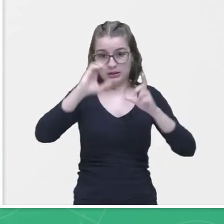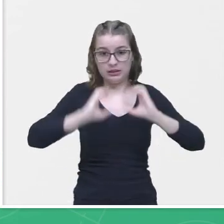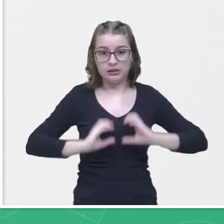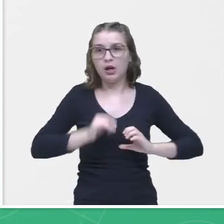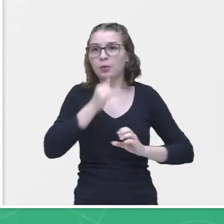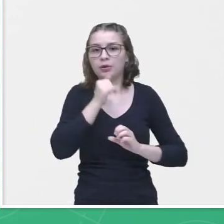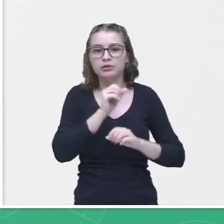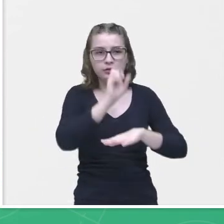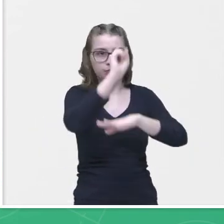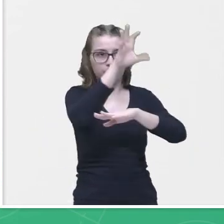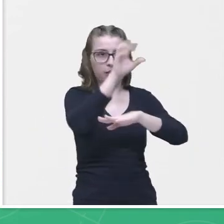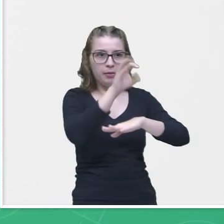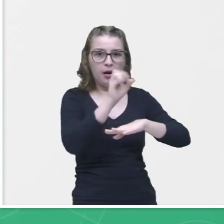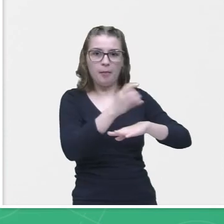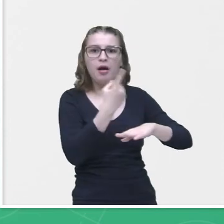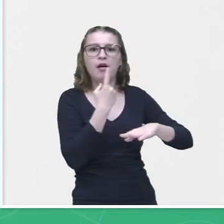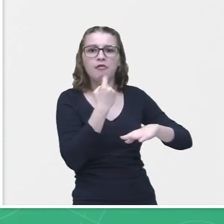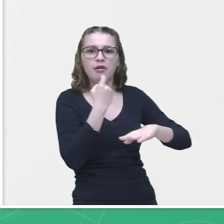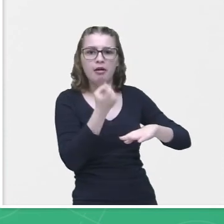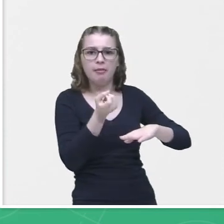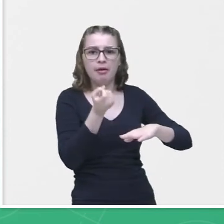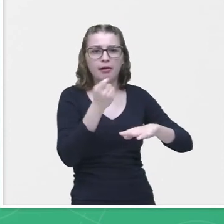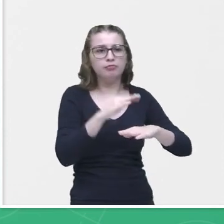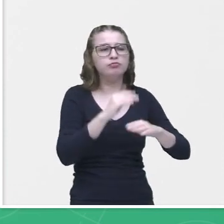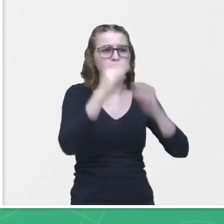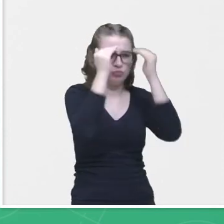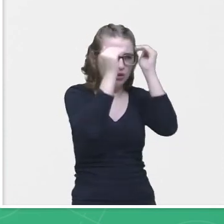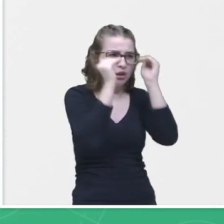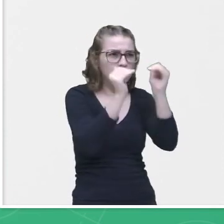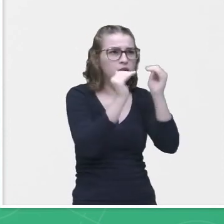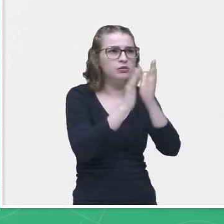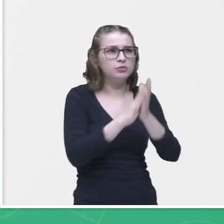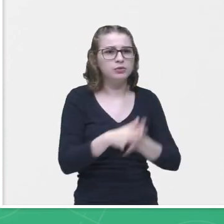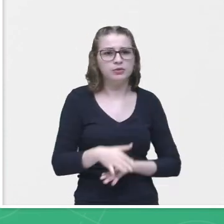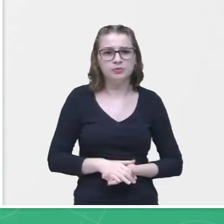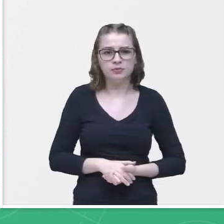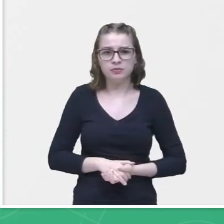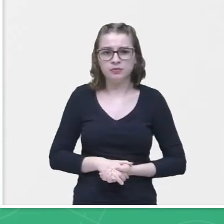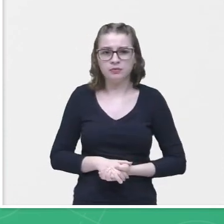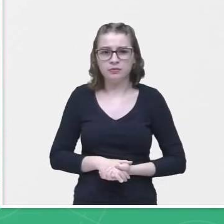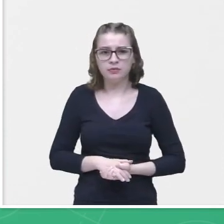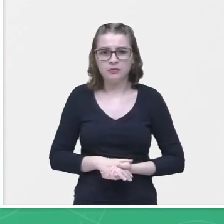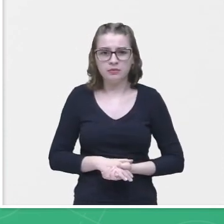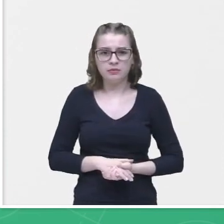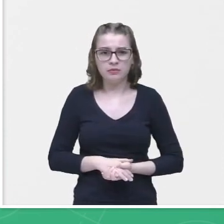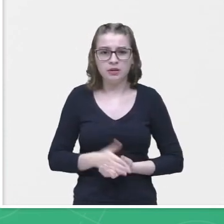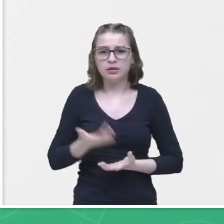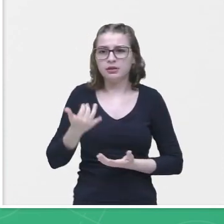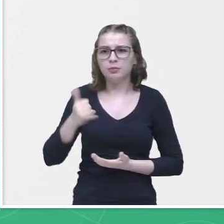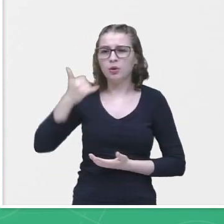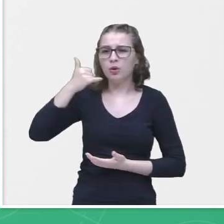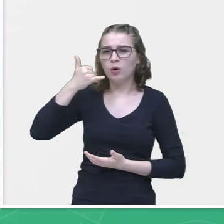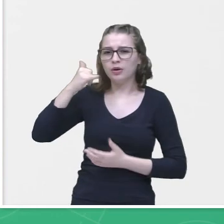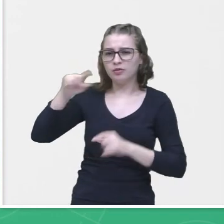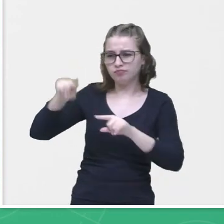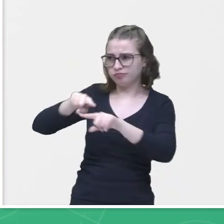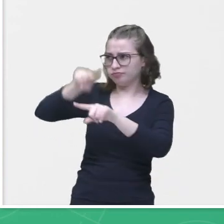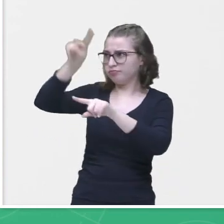ó. Não jogar papel na rua, não destruir telefones, foi o que eu falei agora há pouco, telefones públicos, né? Quando existiam